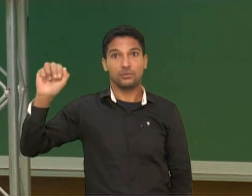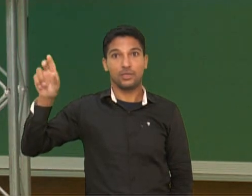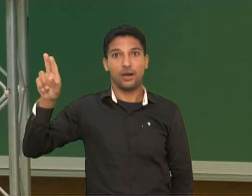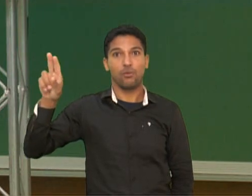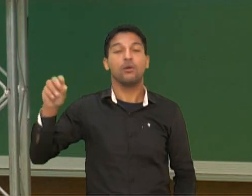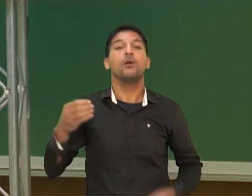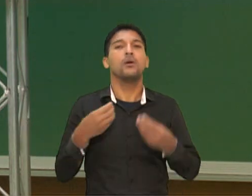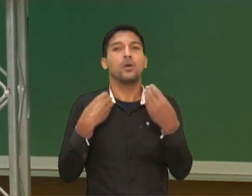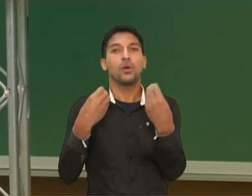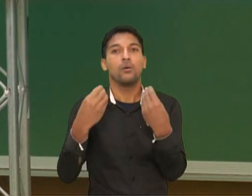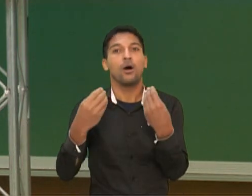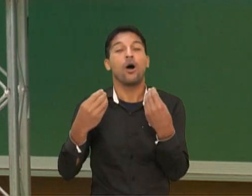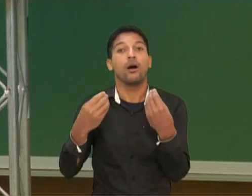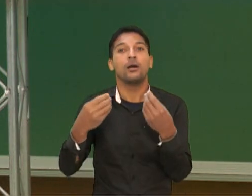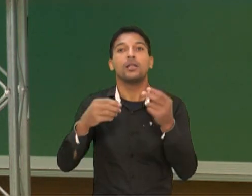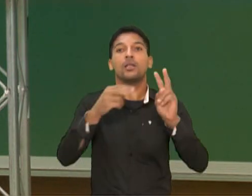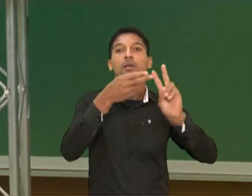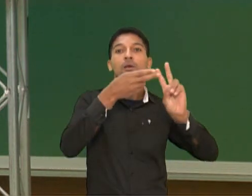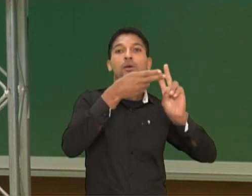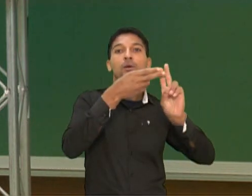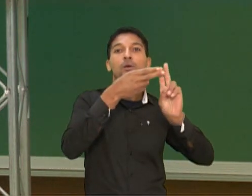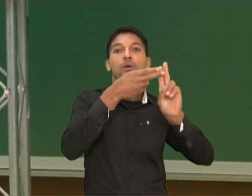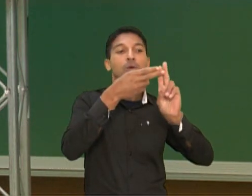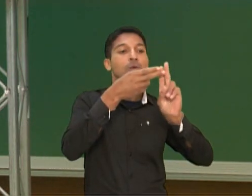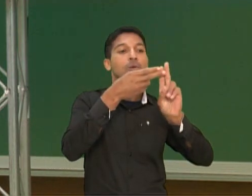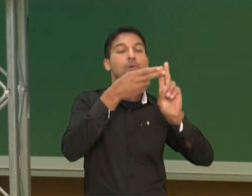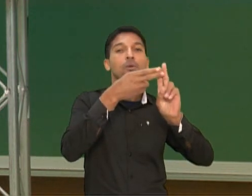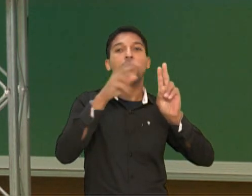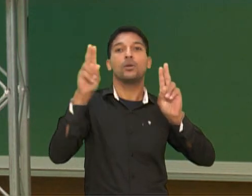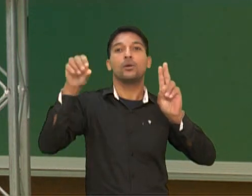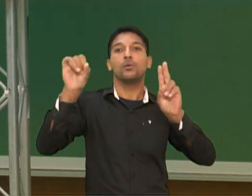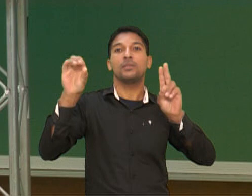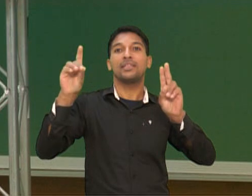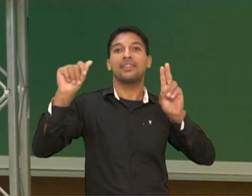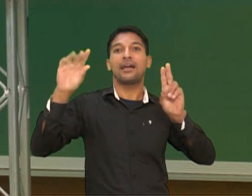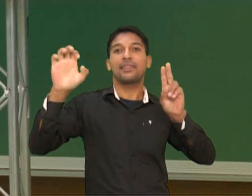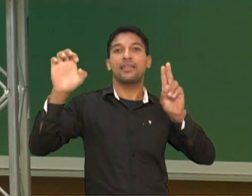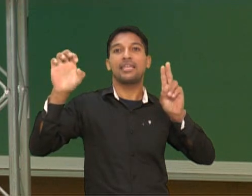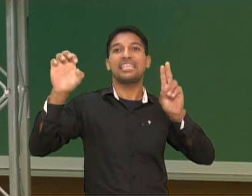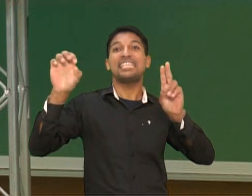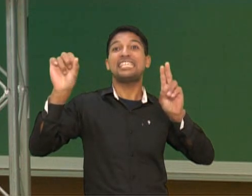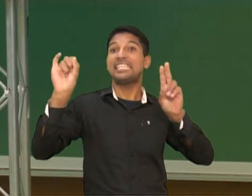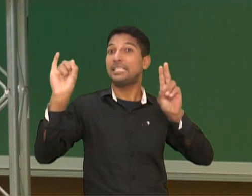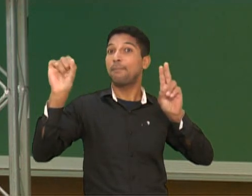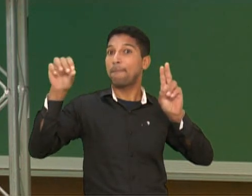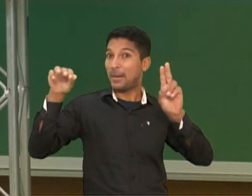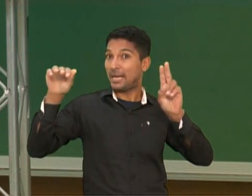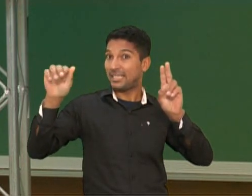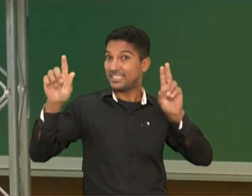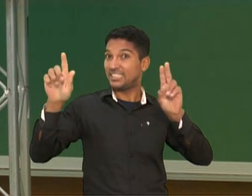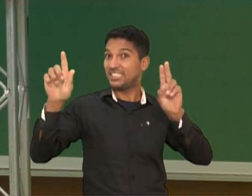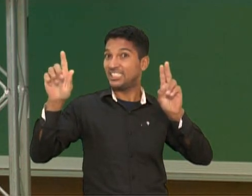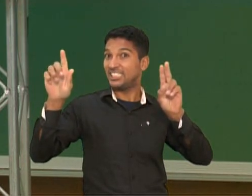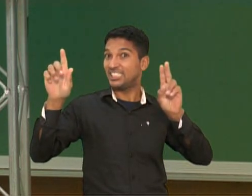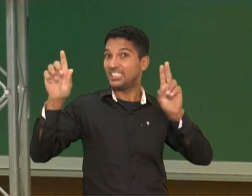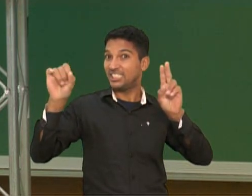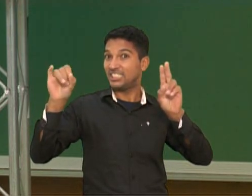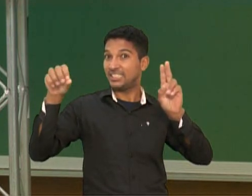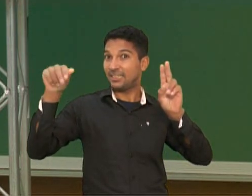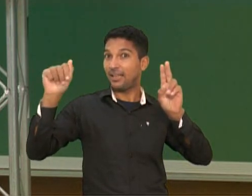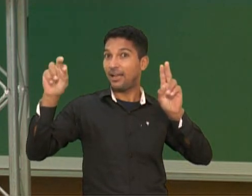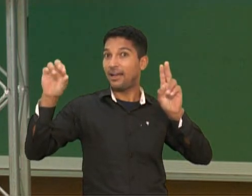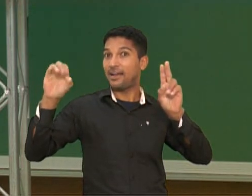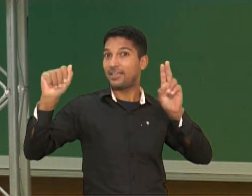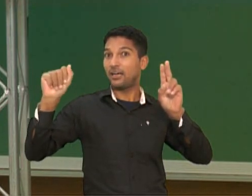a unidade imaginária, ela foi criada para que você possa resolver equações onde a raiz